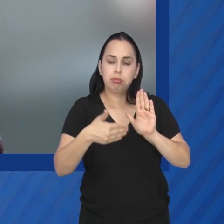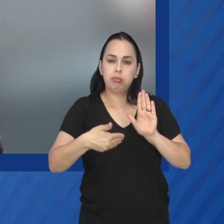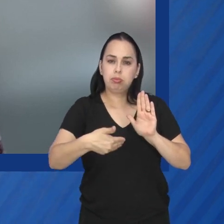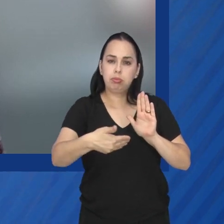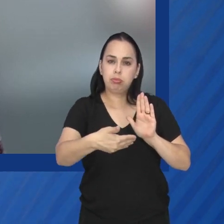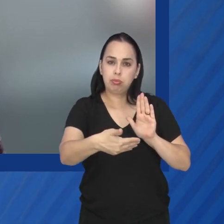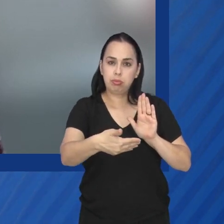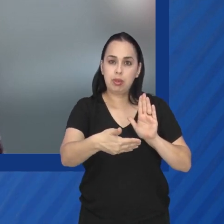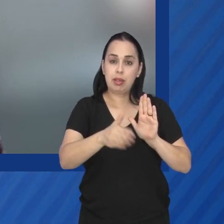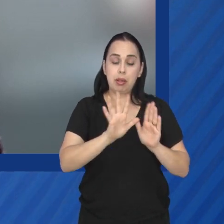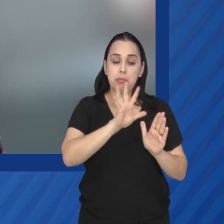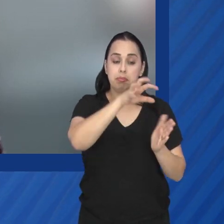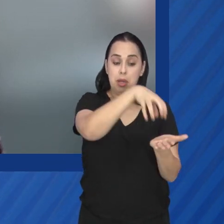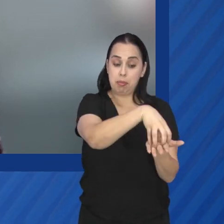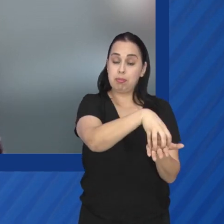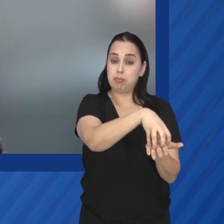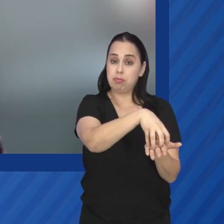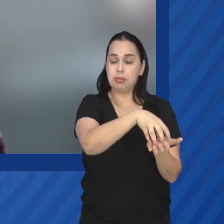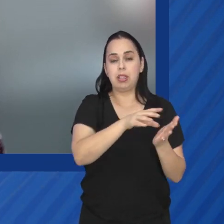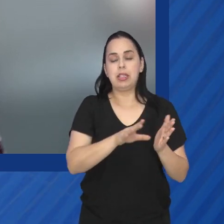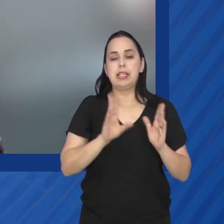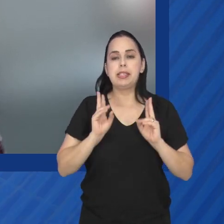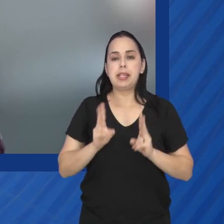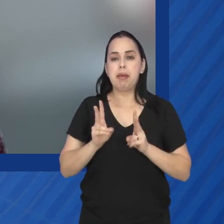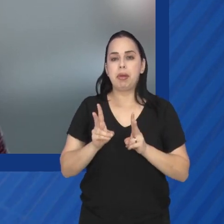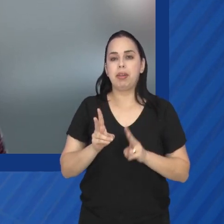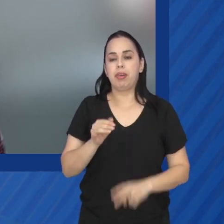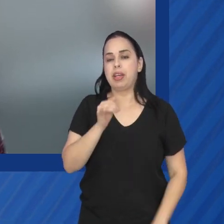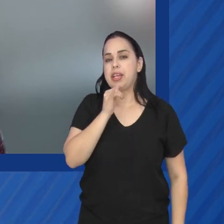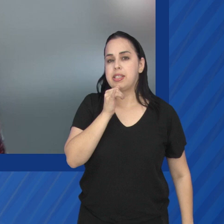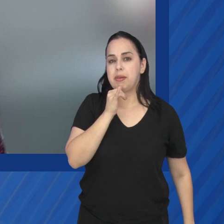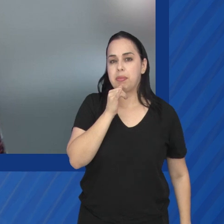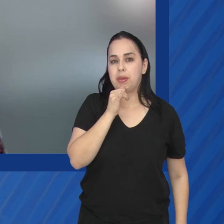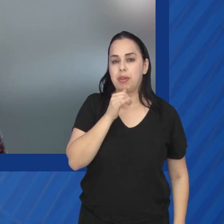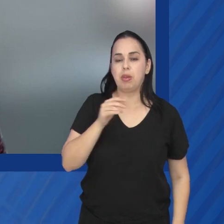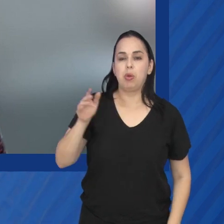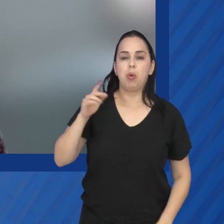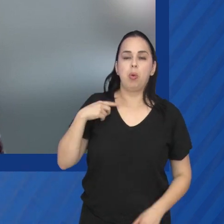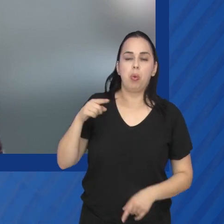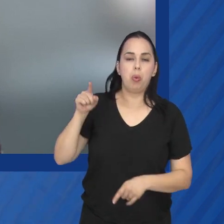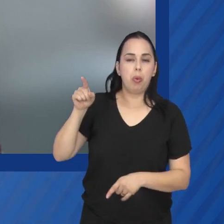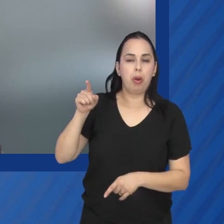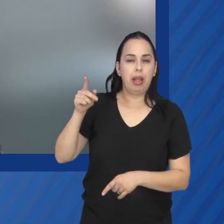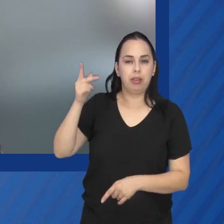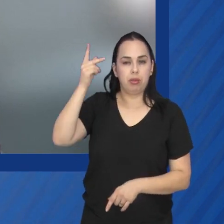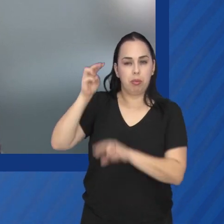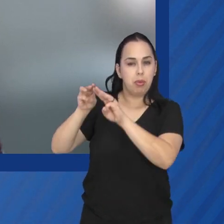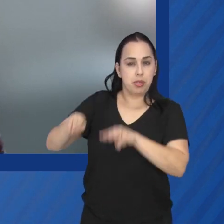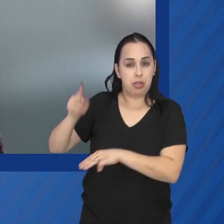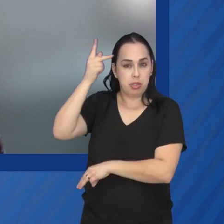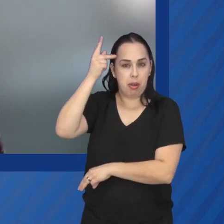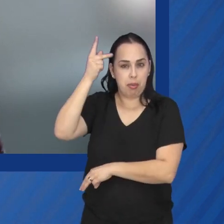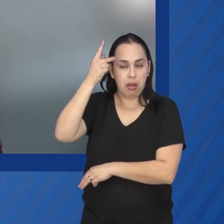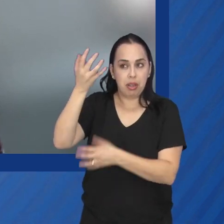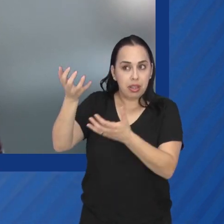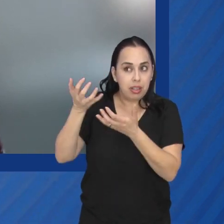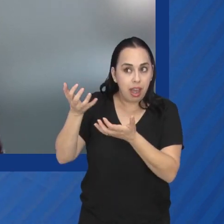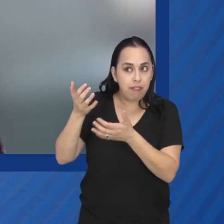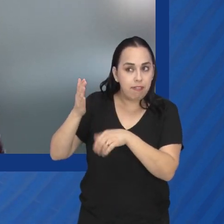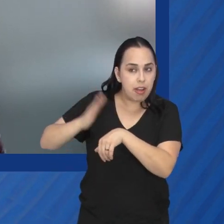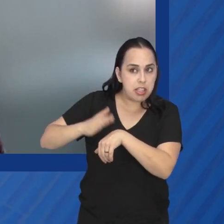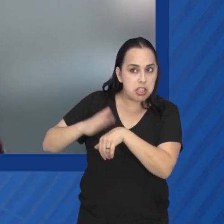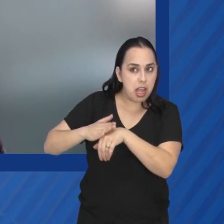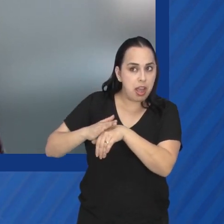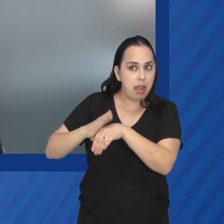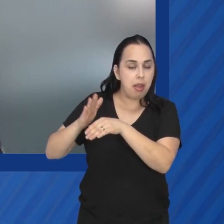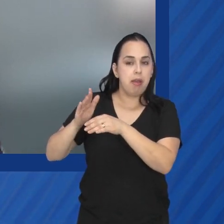meio dessas sedes dos polos. Então, ou seja, toda vez que a Pinacoteca quiser desenvolver uma ação formativa